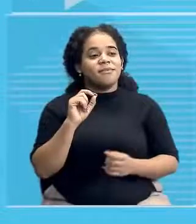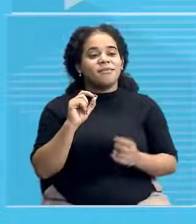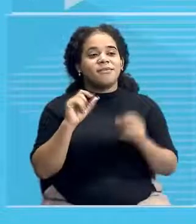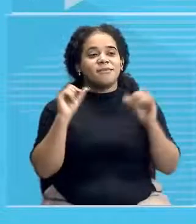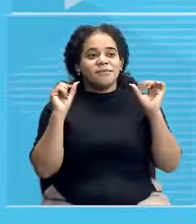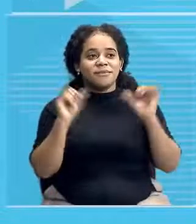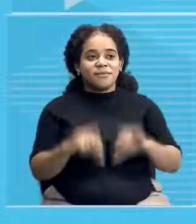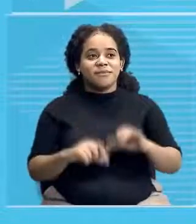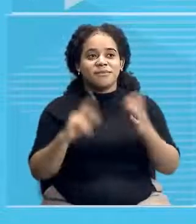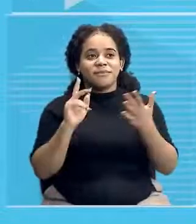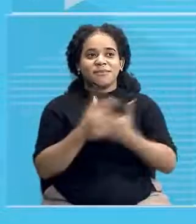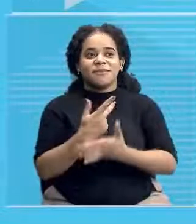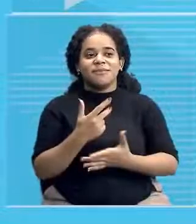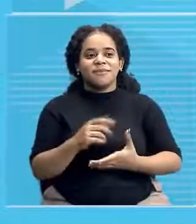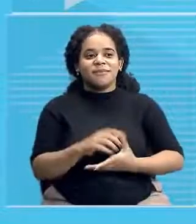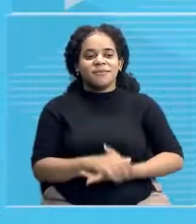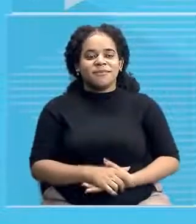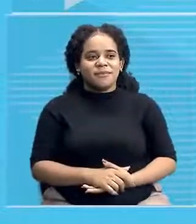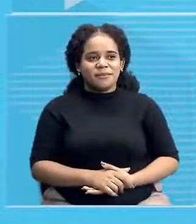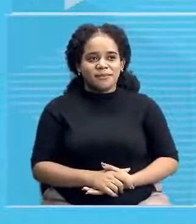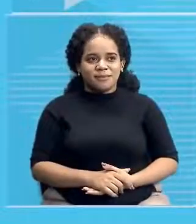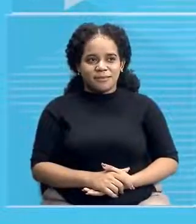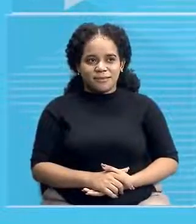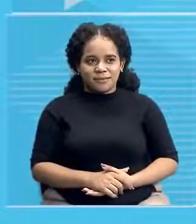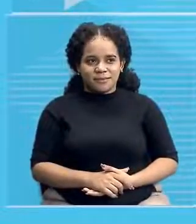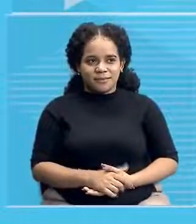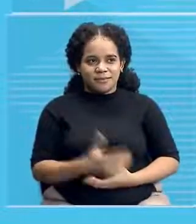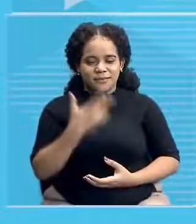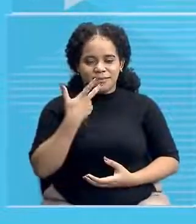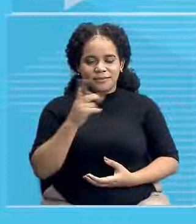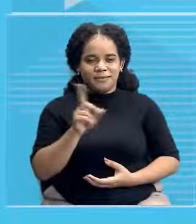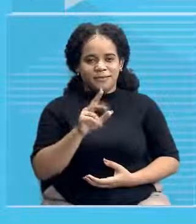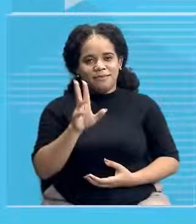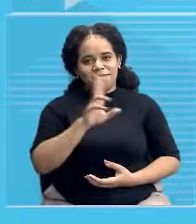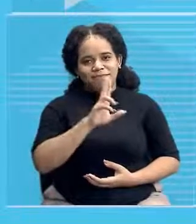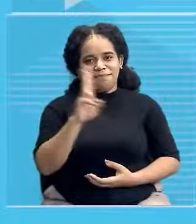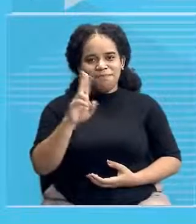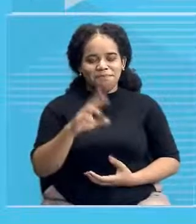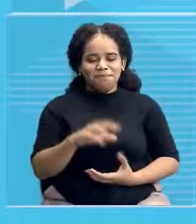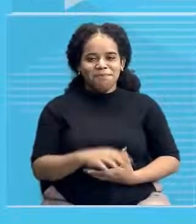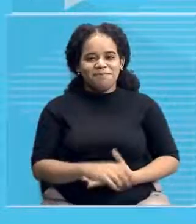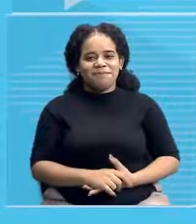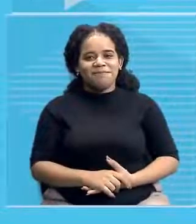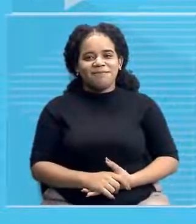nos jogar, ok? Eu não disse nome.